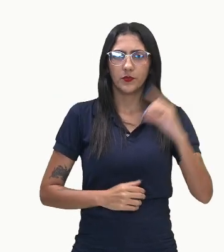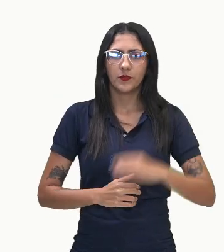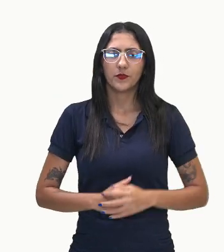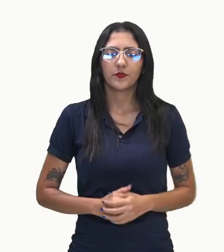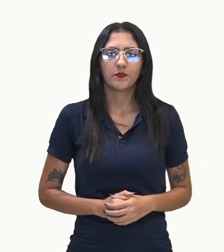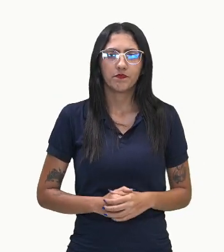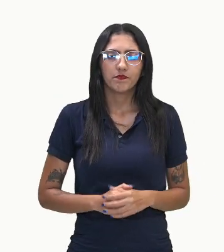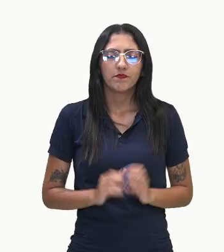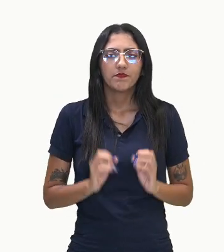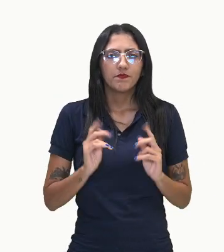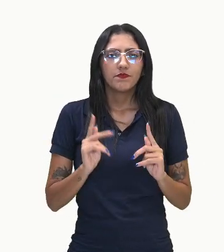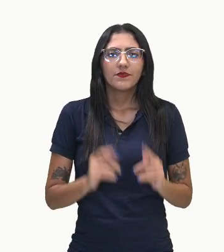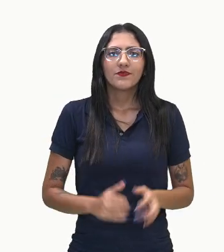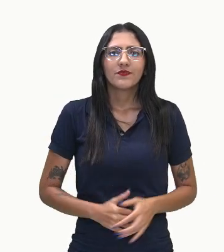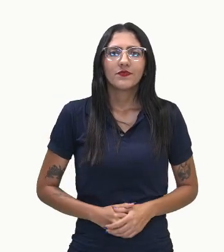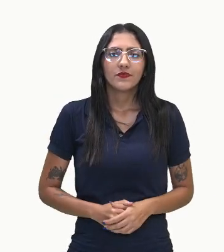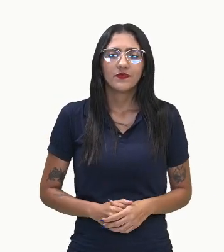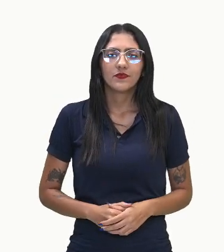Tudo bem? Então,